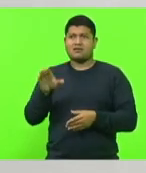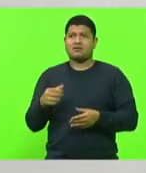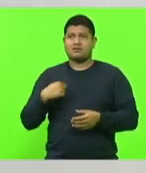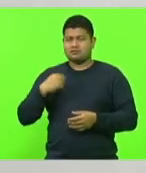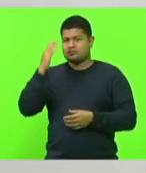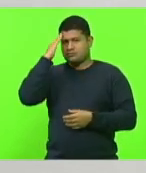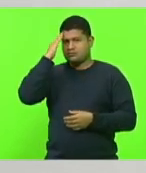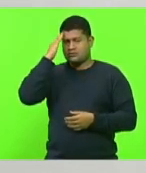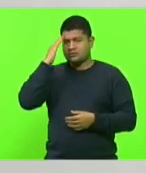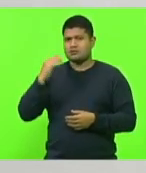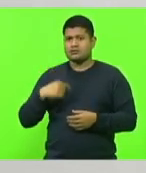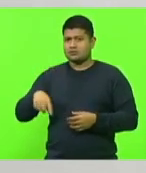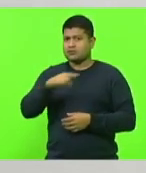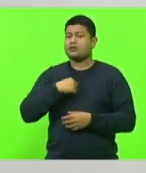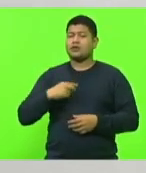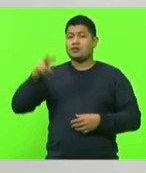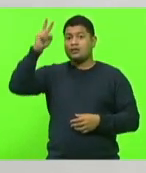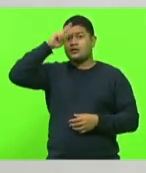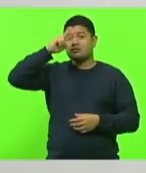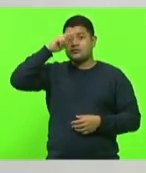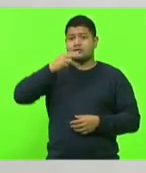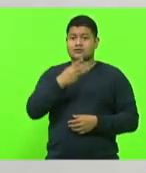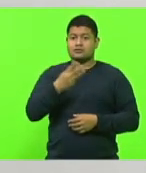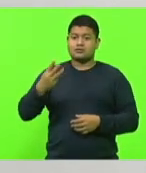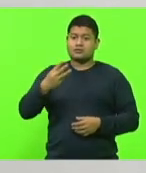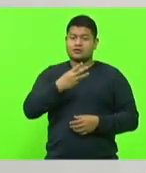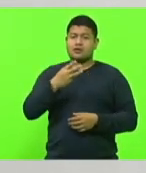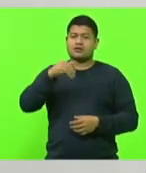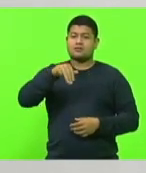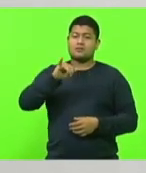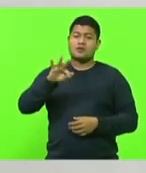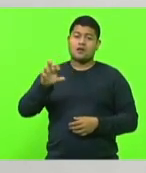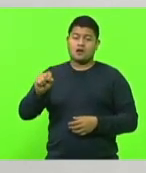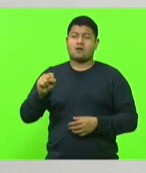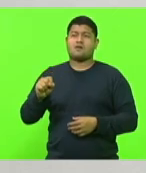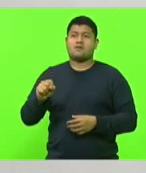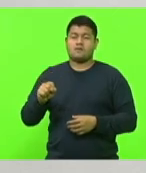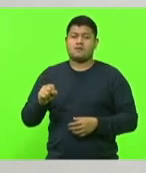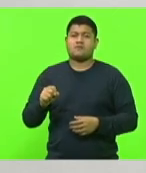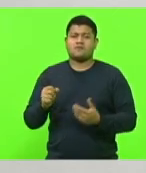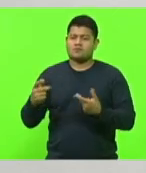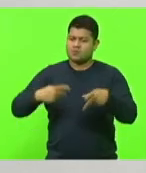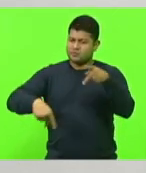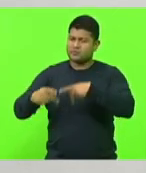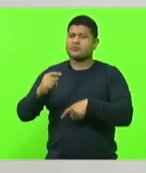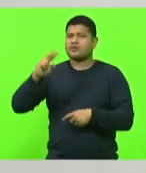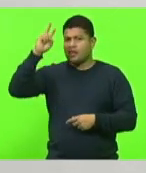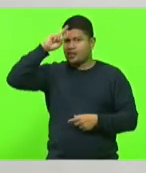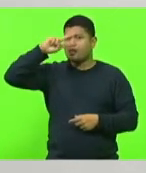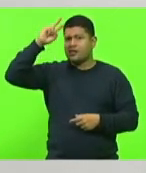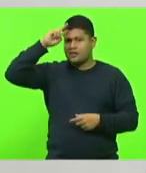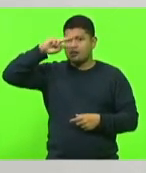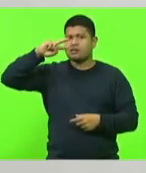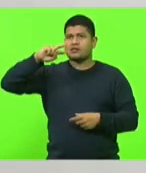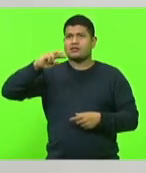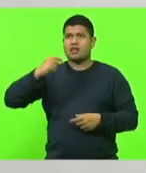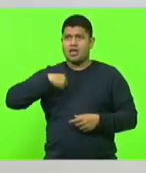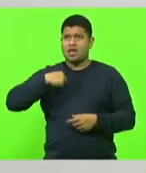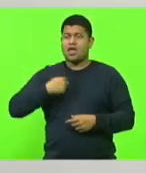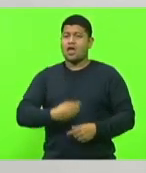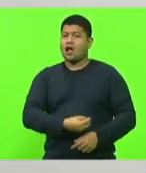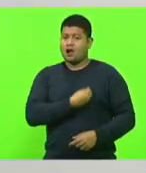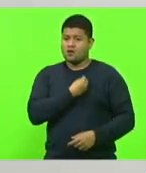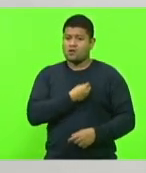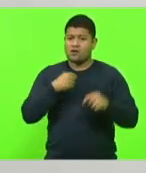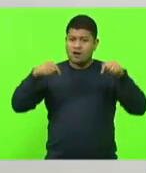eleição, a gente vai lembrar disso, vai lembrar dos 33 milhões, vai, o povo vai lembrar. E eu vou estar aqui para lembrar junto